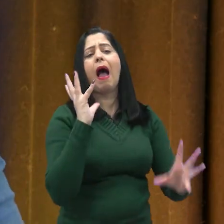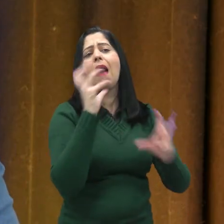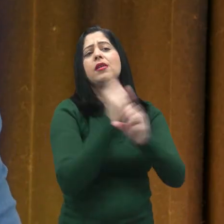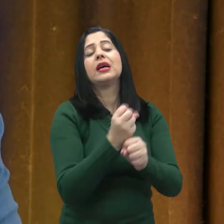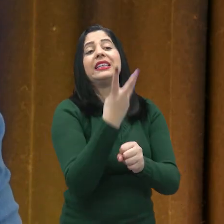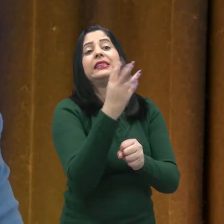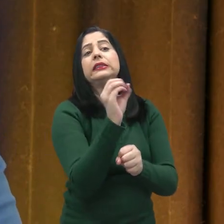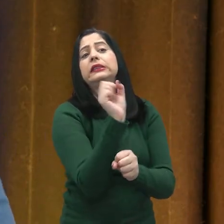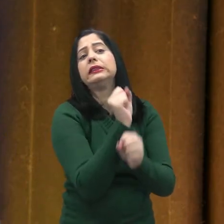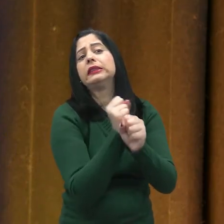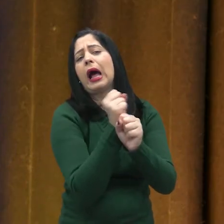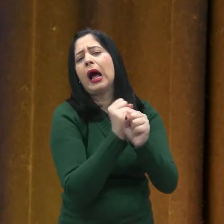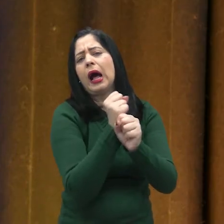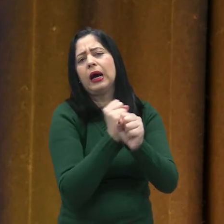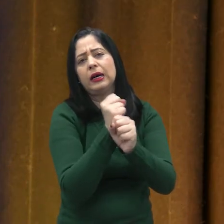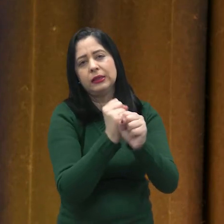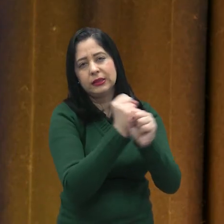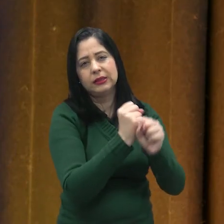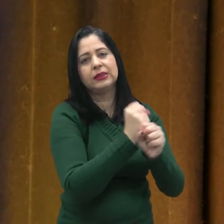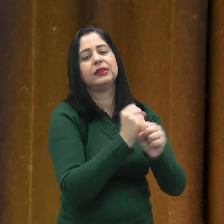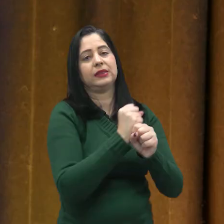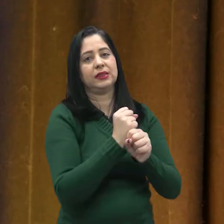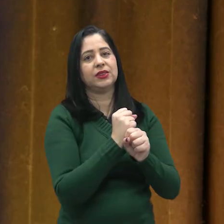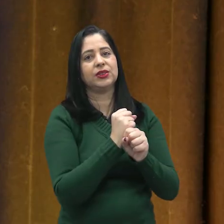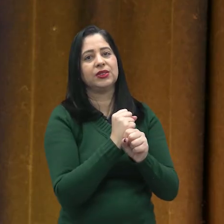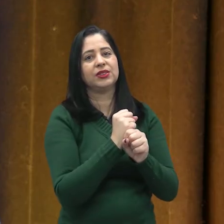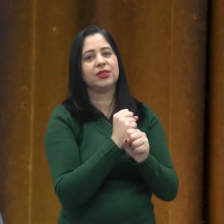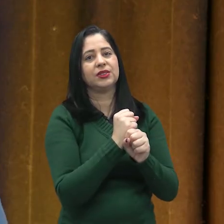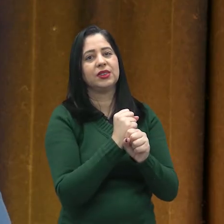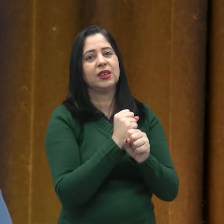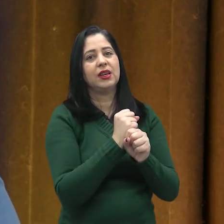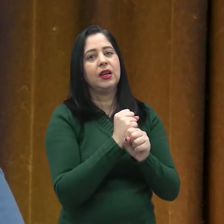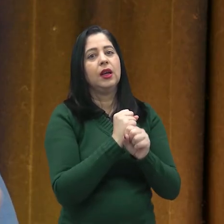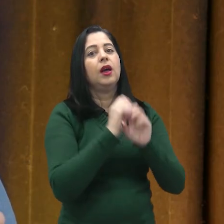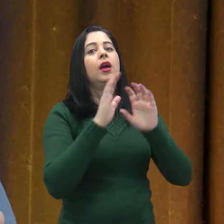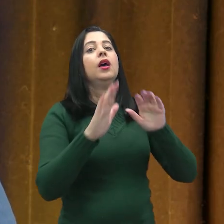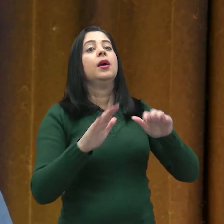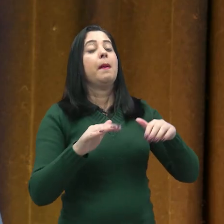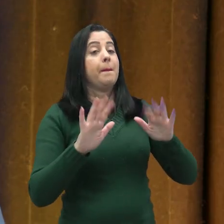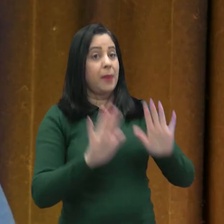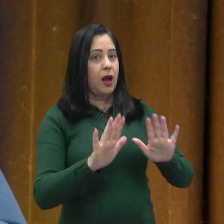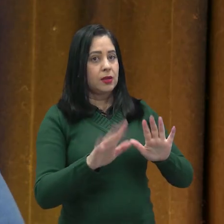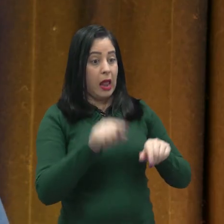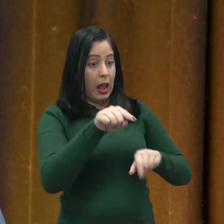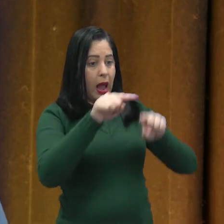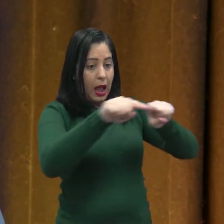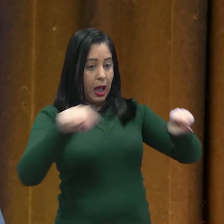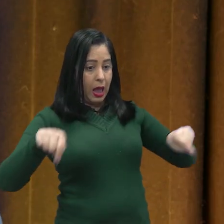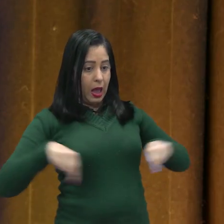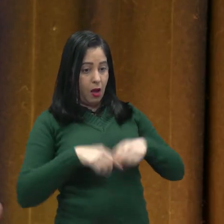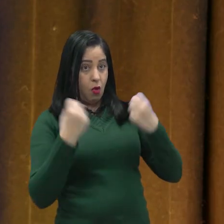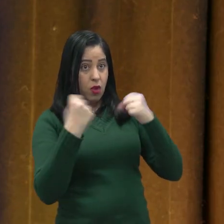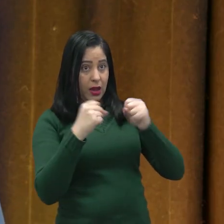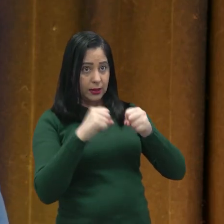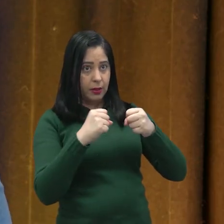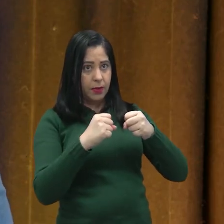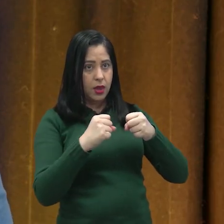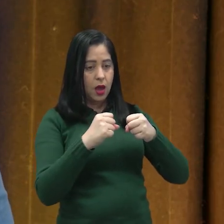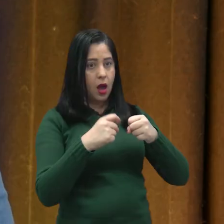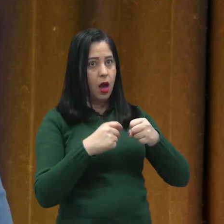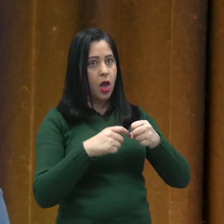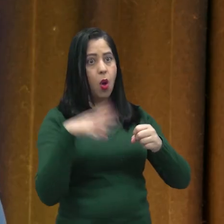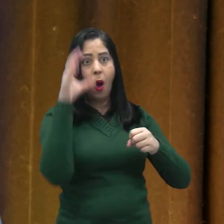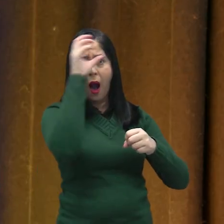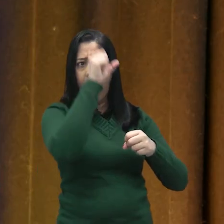30 anos, né, lá no Bosque, com trabalho, ajudando, e a partir daí você aprende muito, né? Então você passa a vida